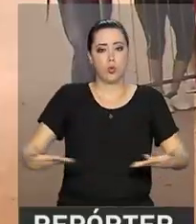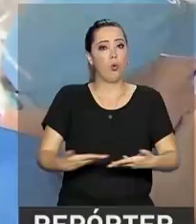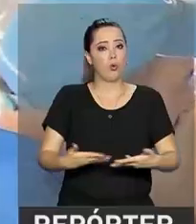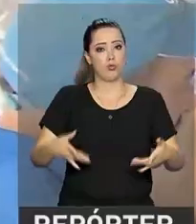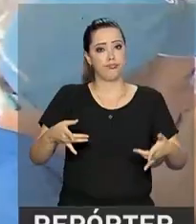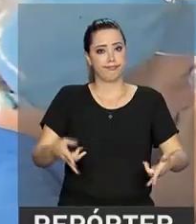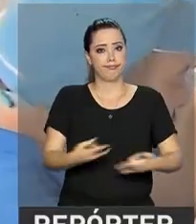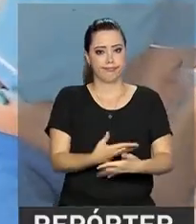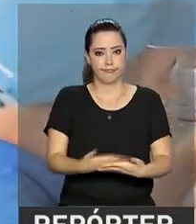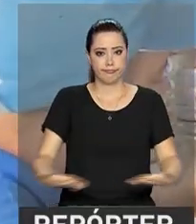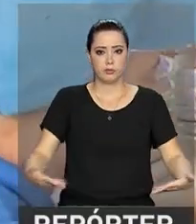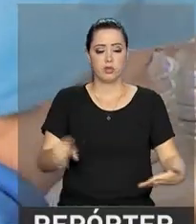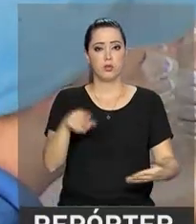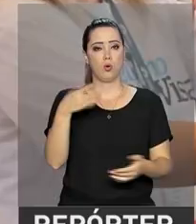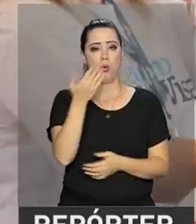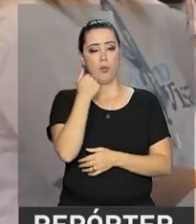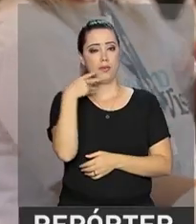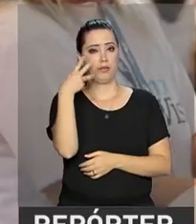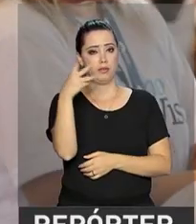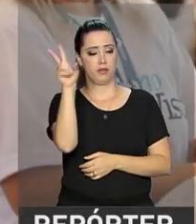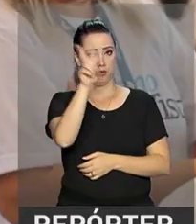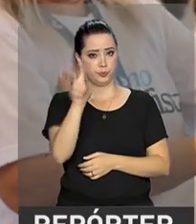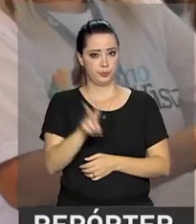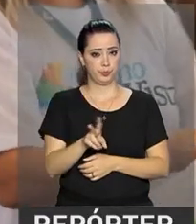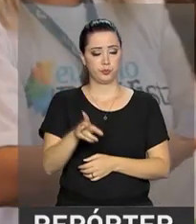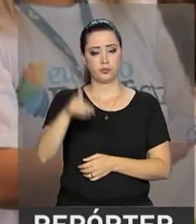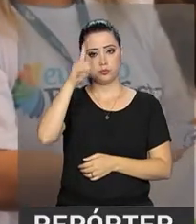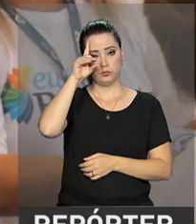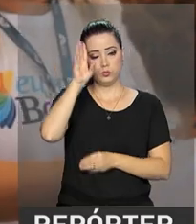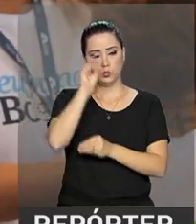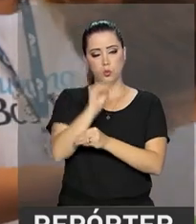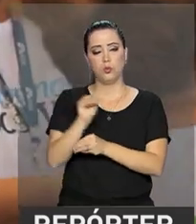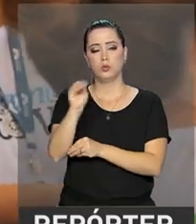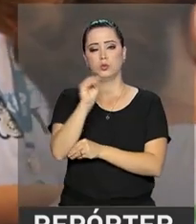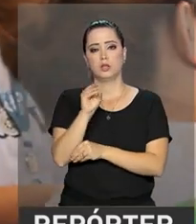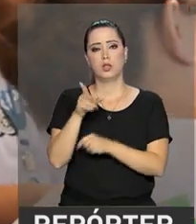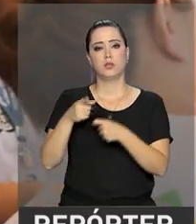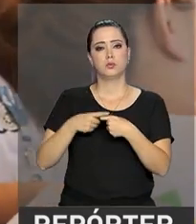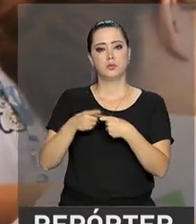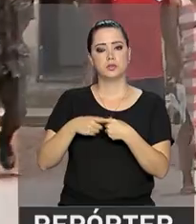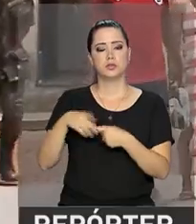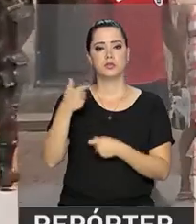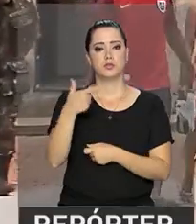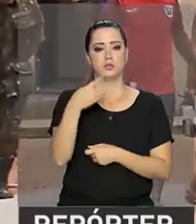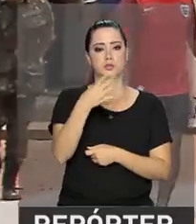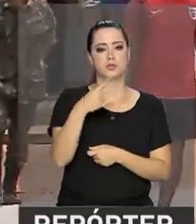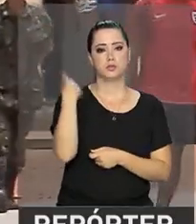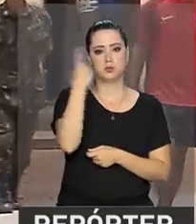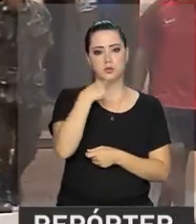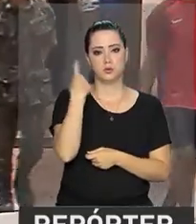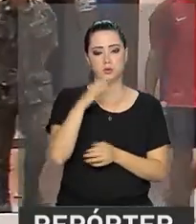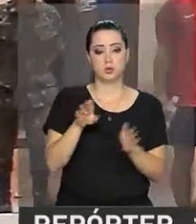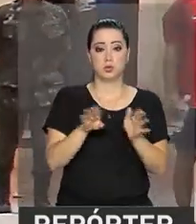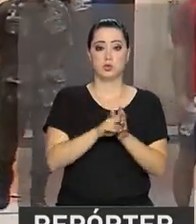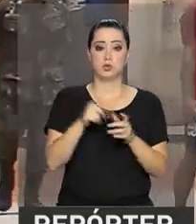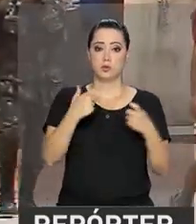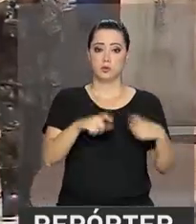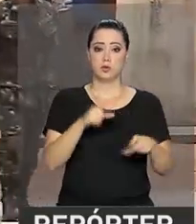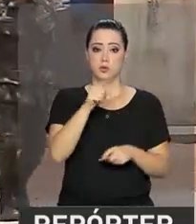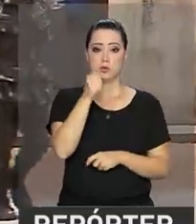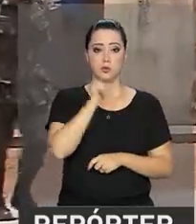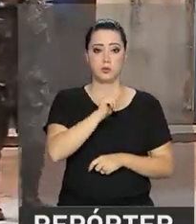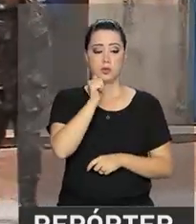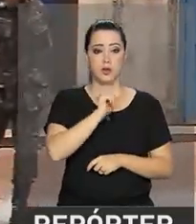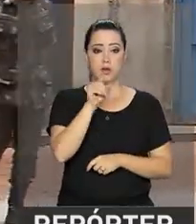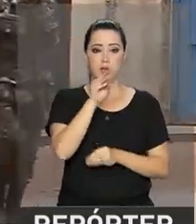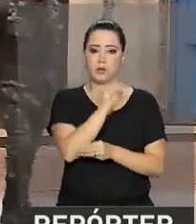imigrantes comem 3 vezes por dia e contam com assistência médica 24 horas. Assim que chegamos ao local, essa mulher